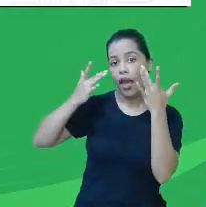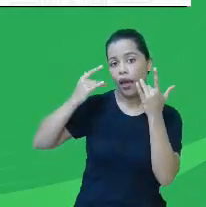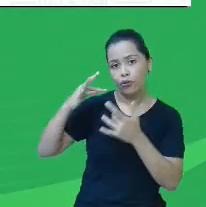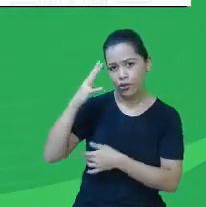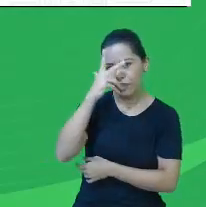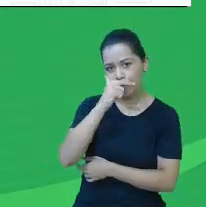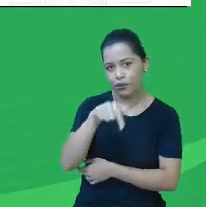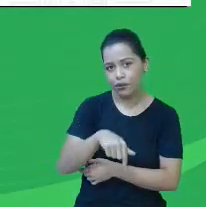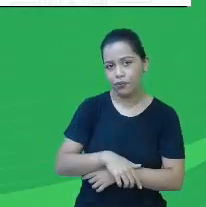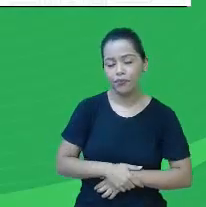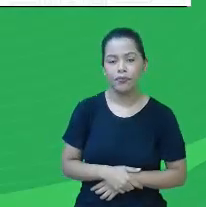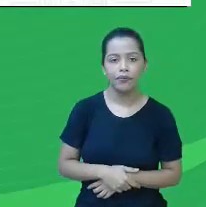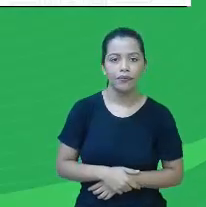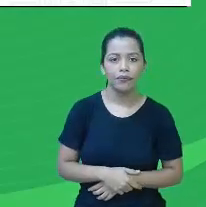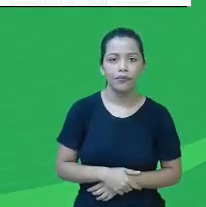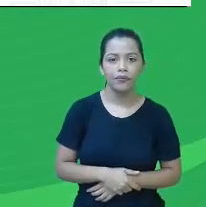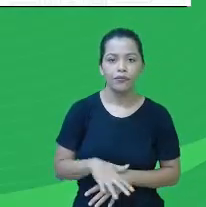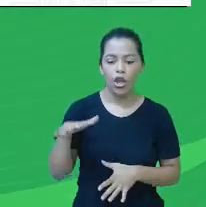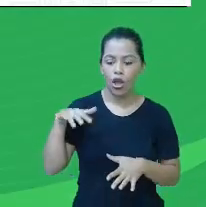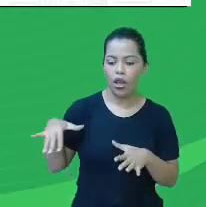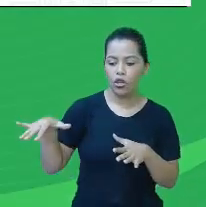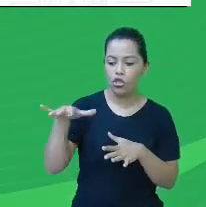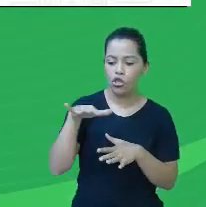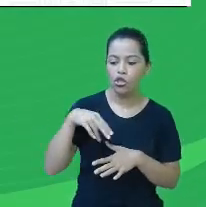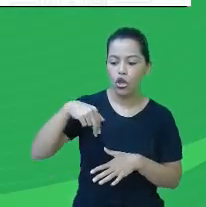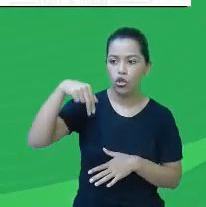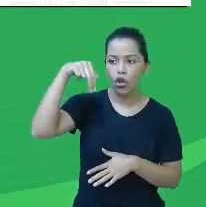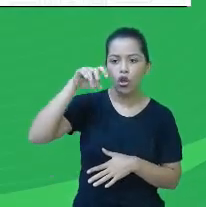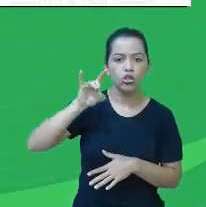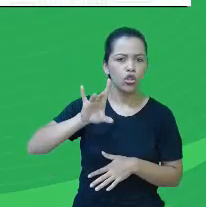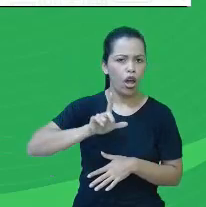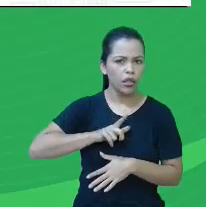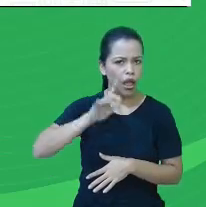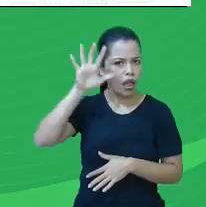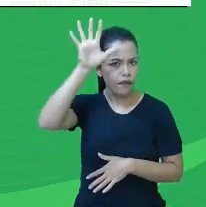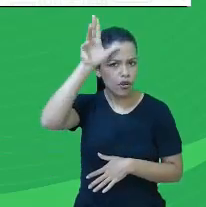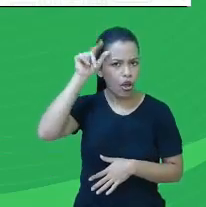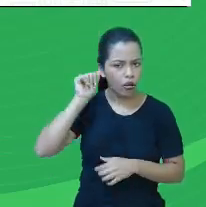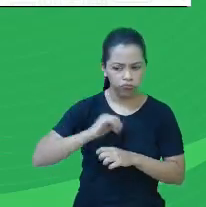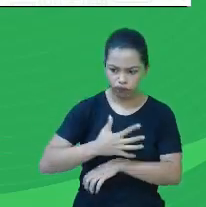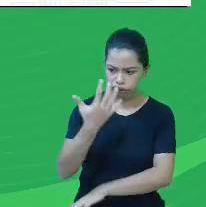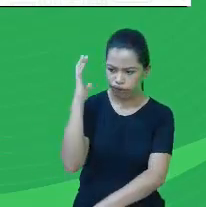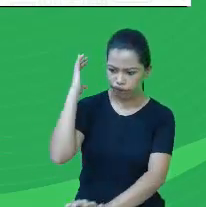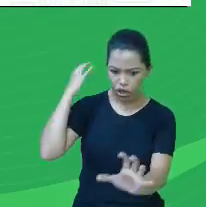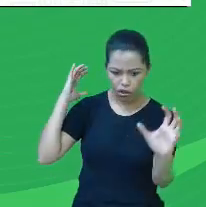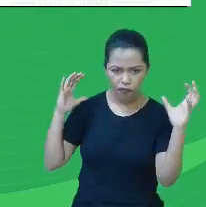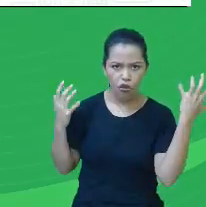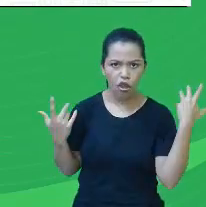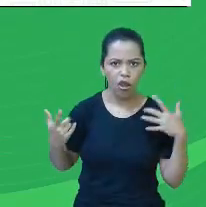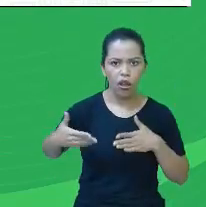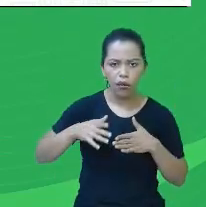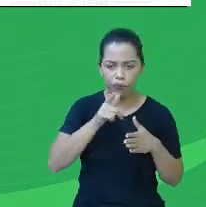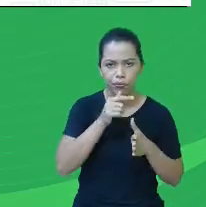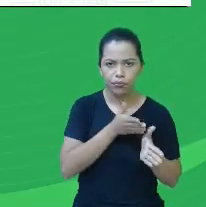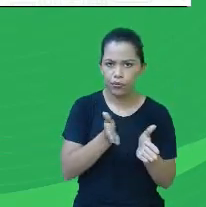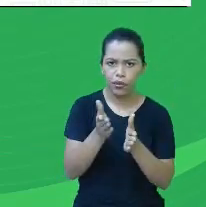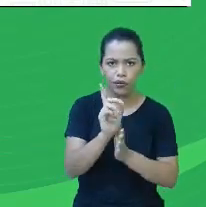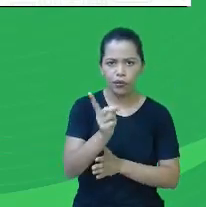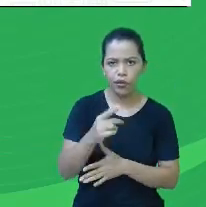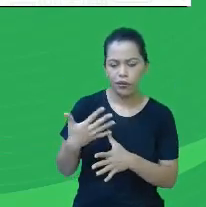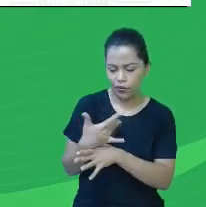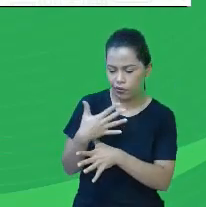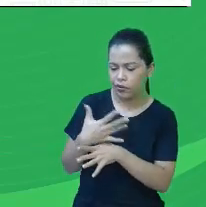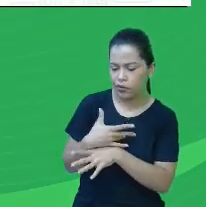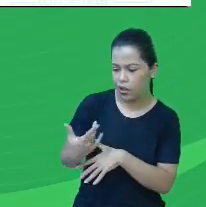imagem, né? Veja, a gente pensa às vezes que região norte é apenas floresta, rio, mas veja que grande cidade, que bela cidade